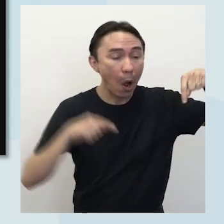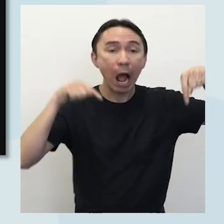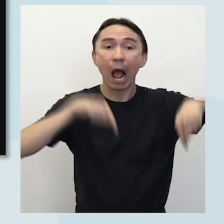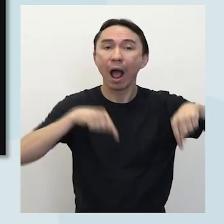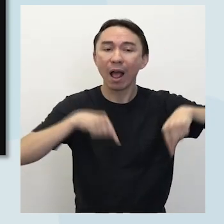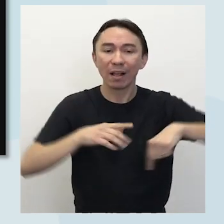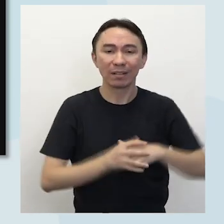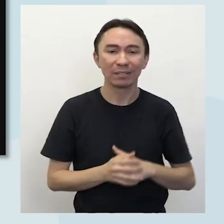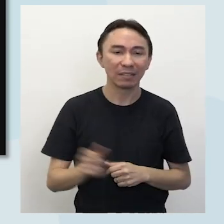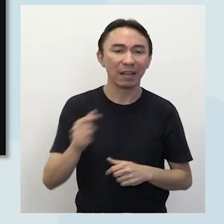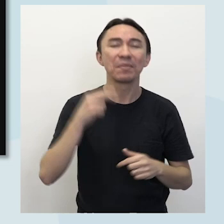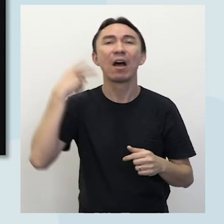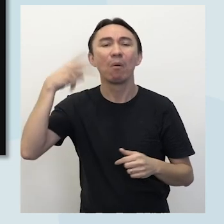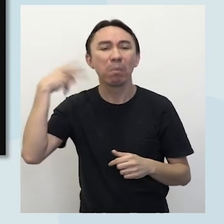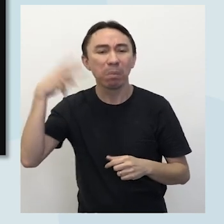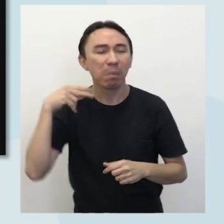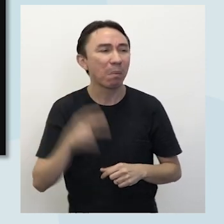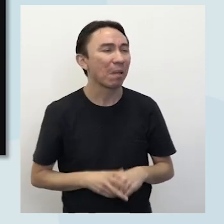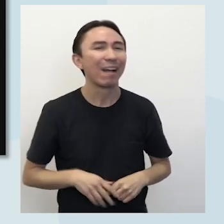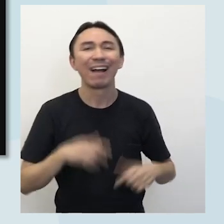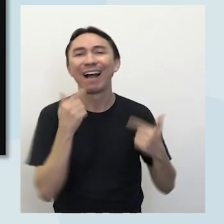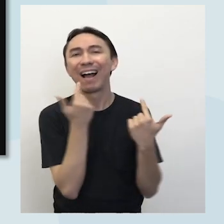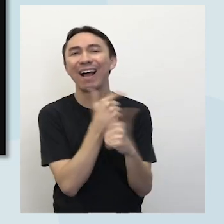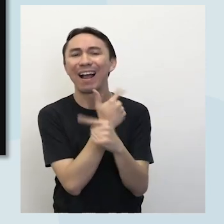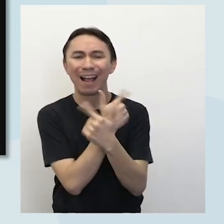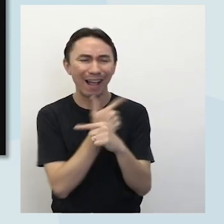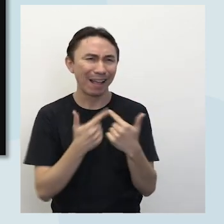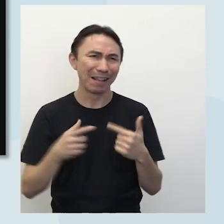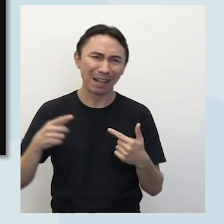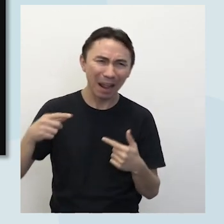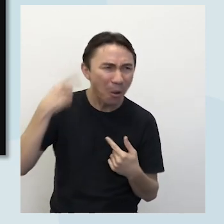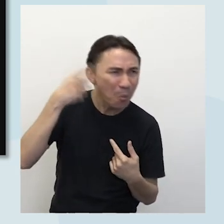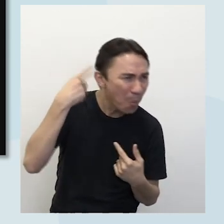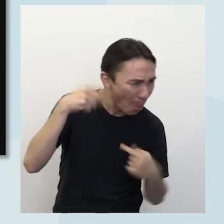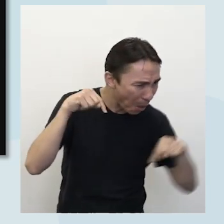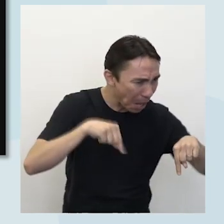ha, os vereadores rindo. Tem louco em Itaguaí?